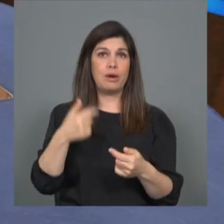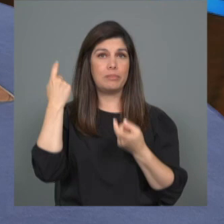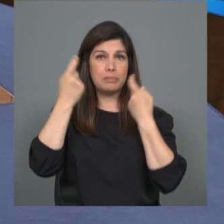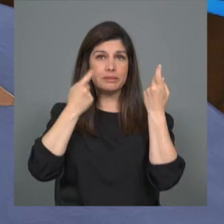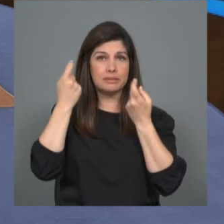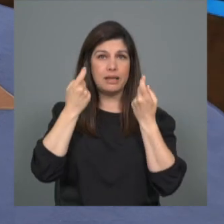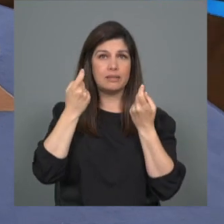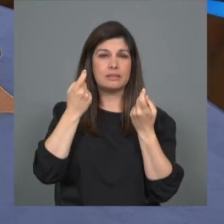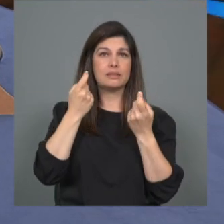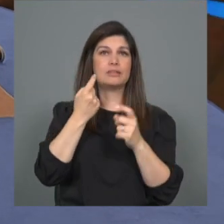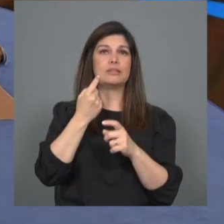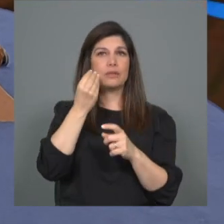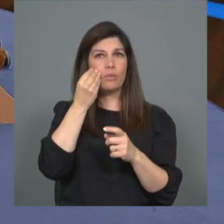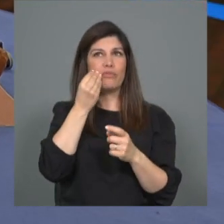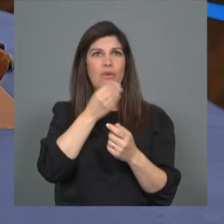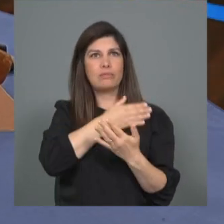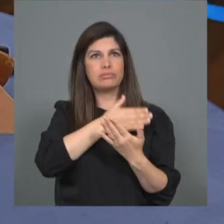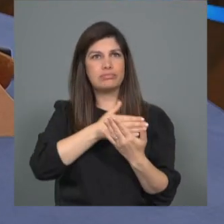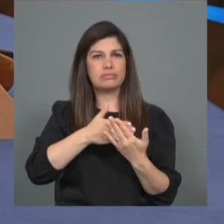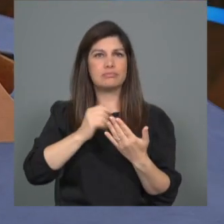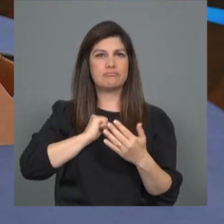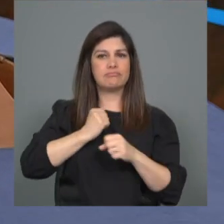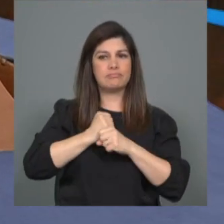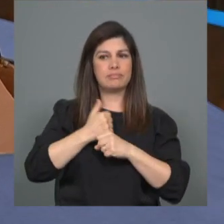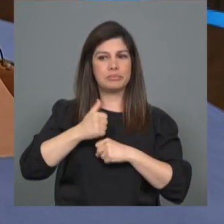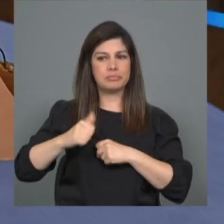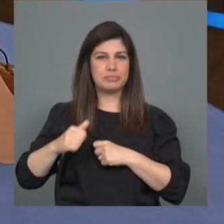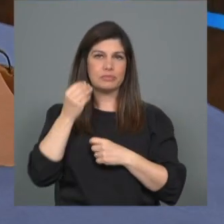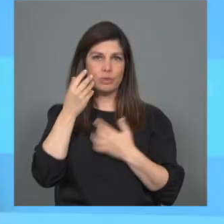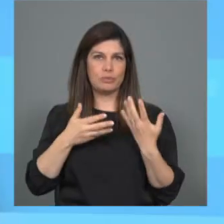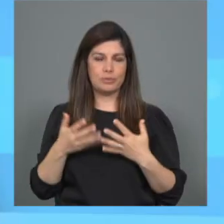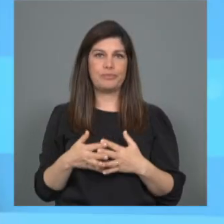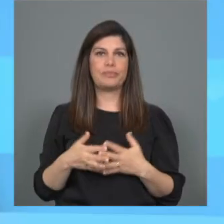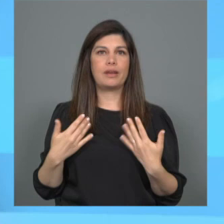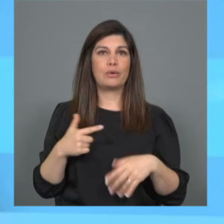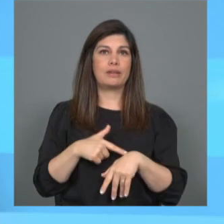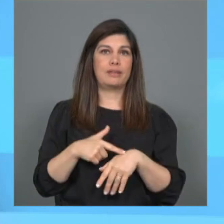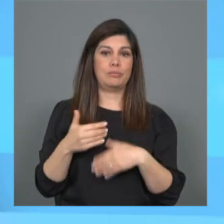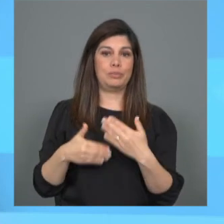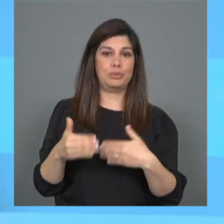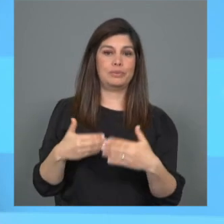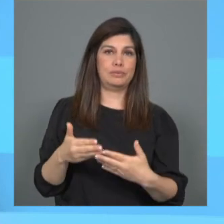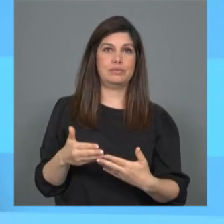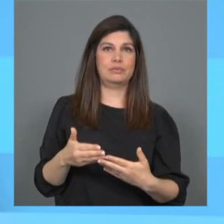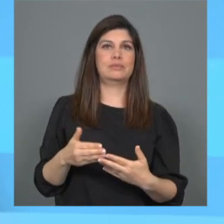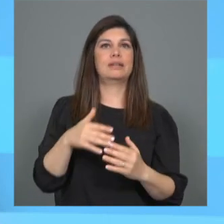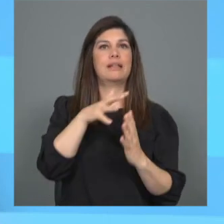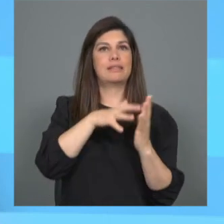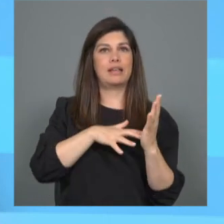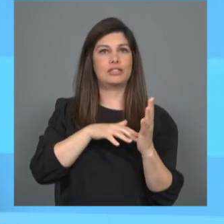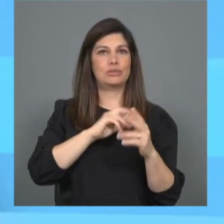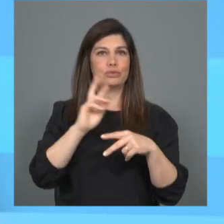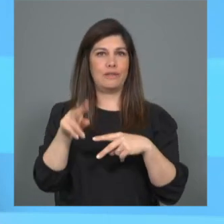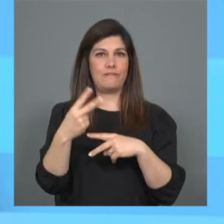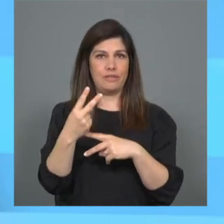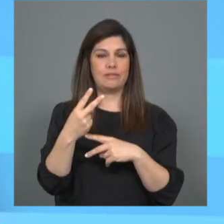Porque são de paragem, não é? Exatamente. Exatamente. O Frei José Nunes, vamos avançar no tempo que temos disponível para os outros dois textos que são lidos nas